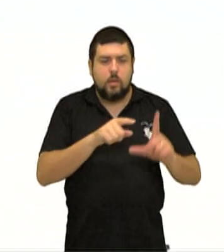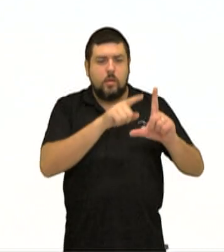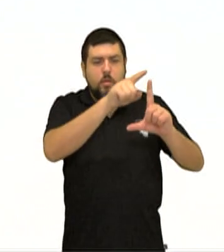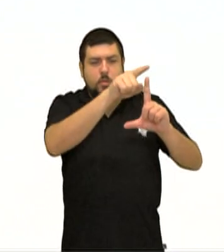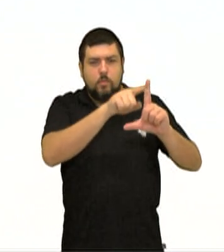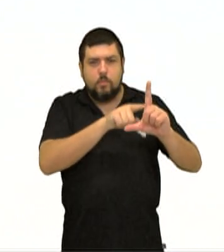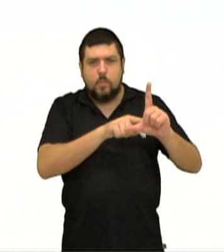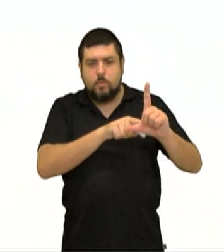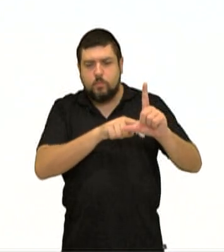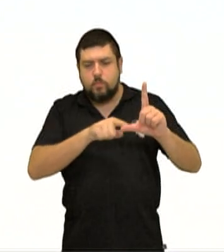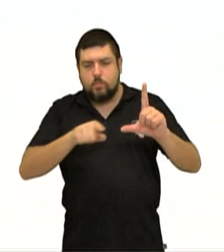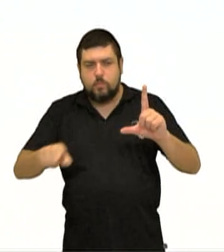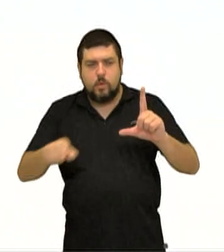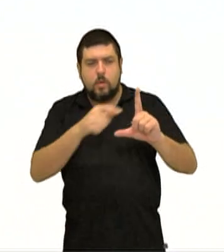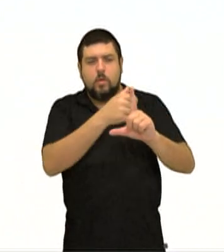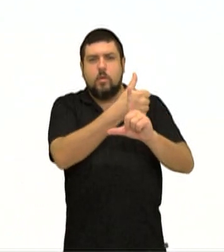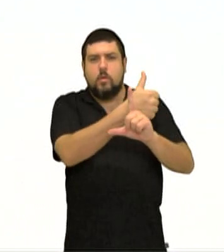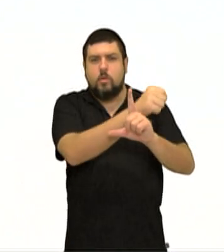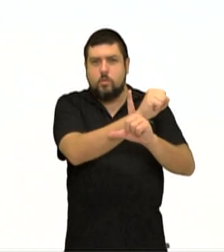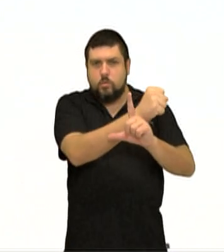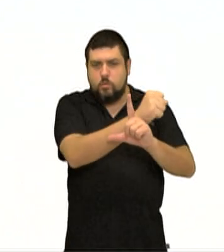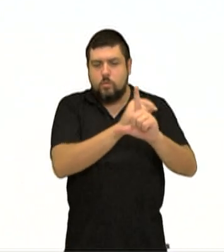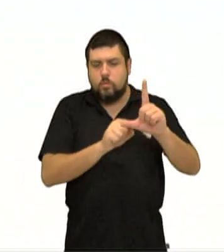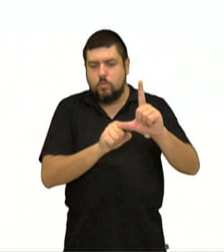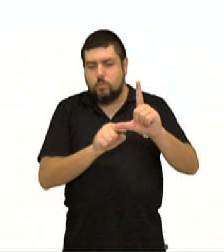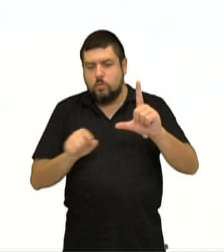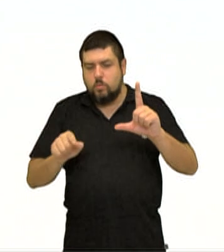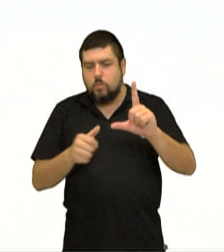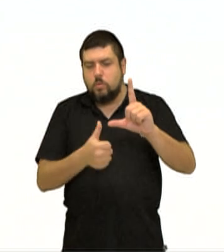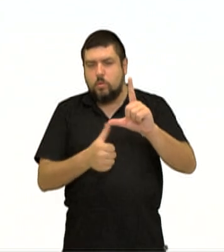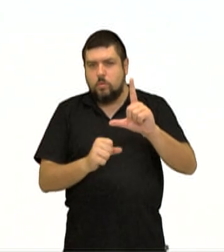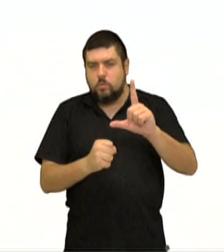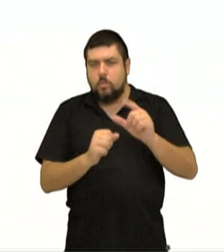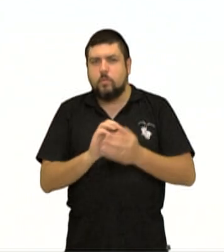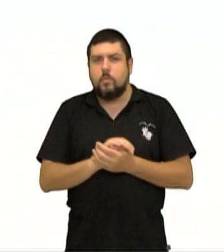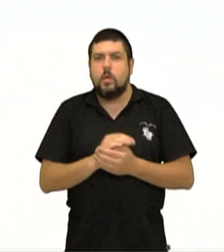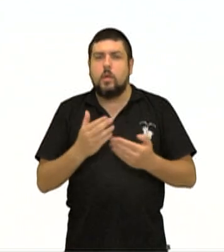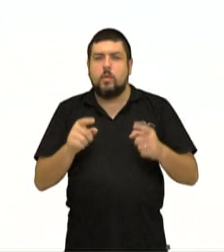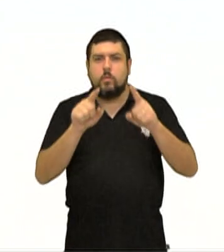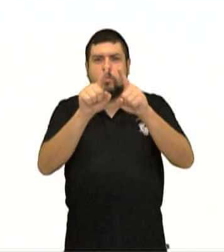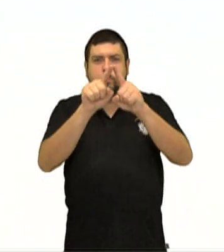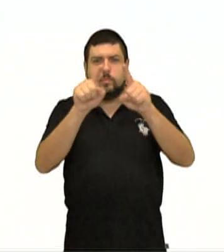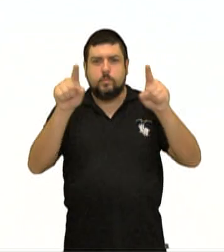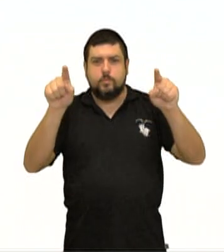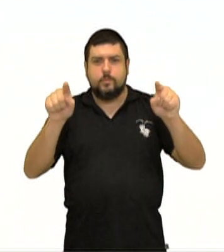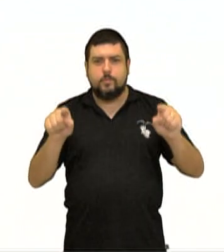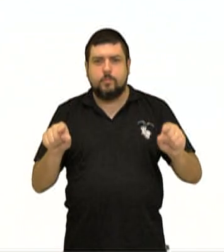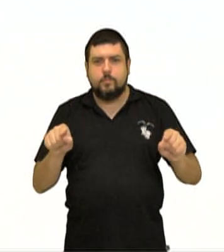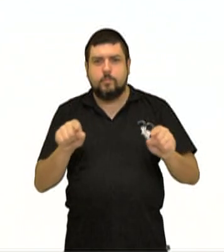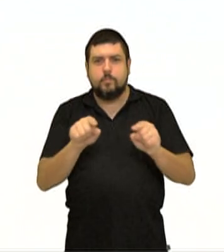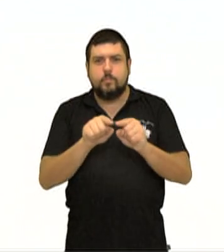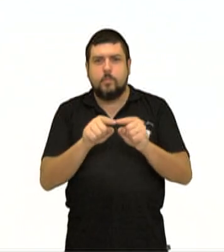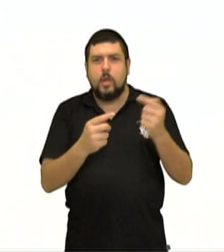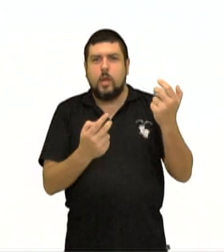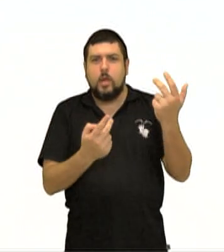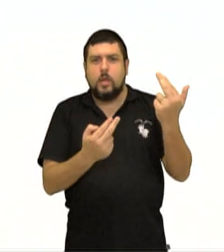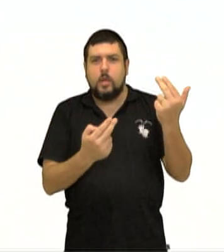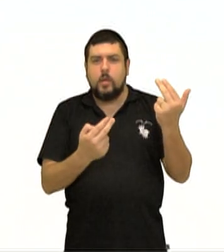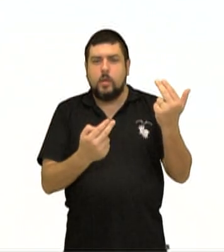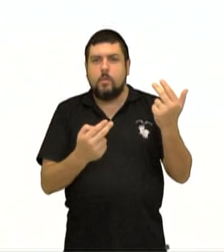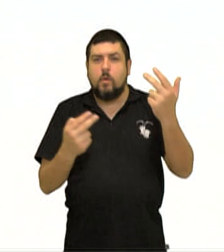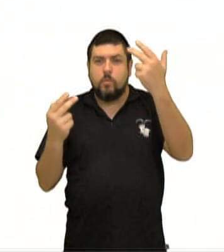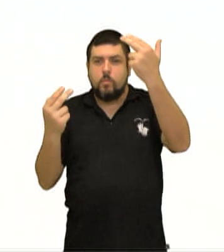quadrado, ok? Como se trata de um quadrado, o quadrado tem os ladinhos iguais. Então, eu posso utilizar